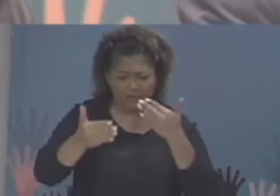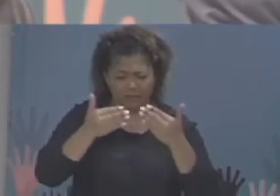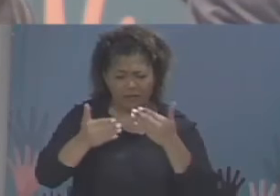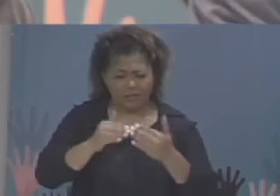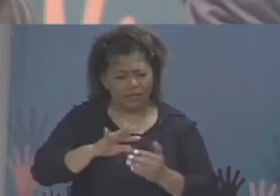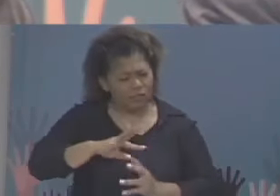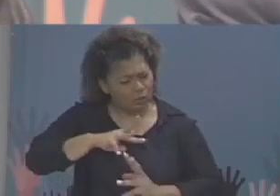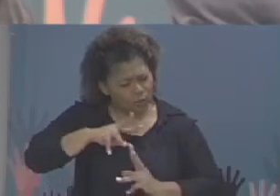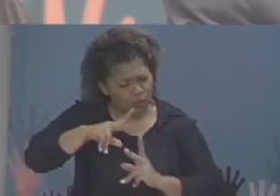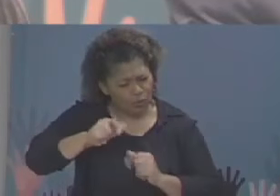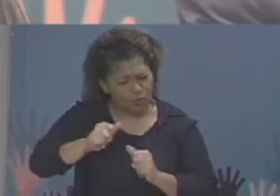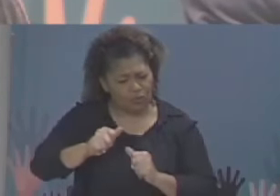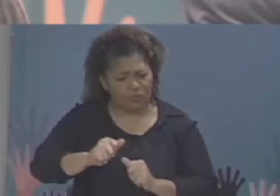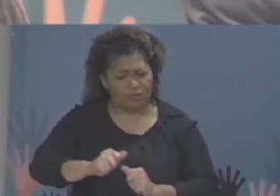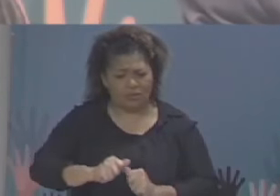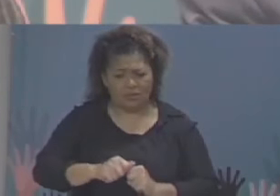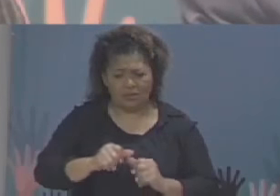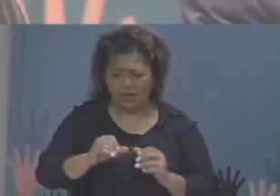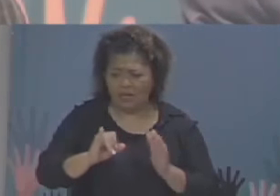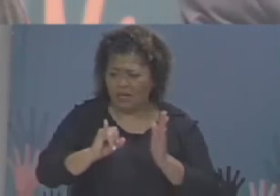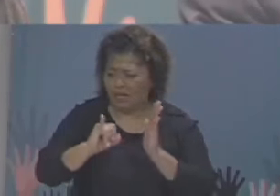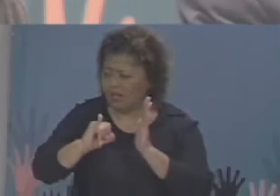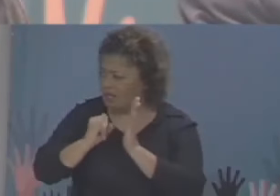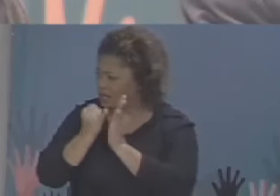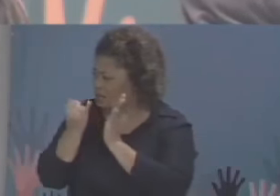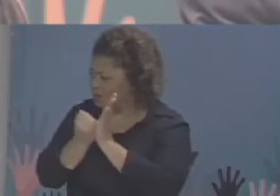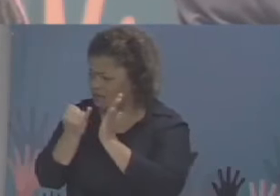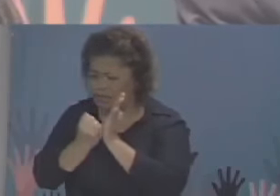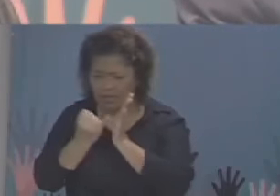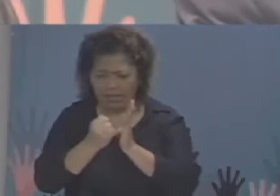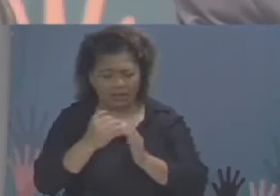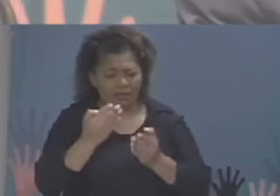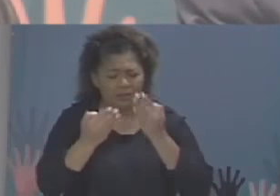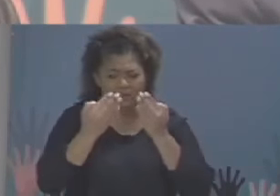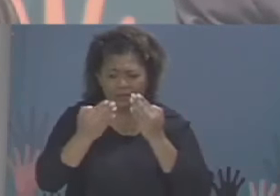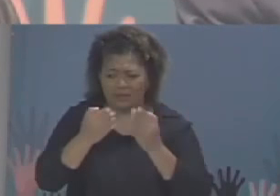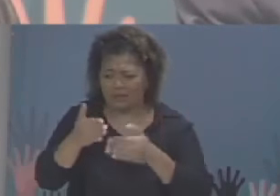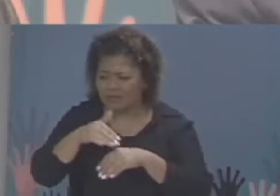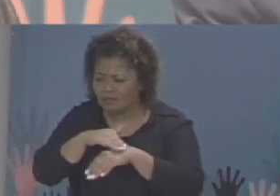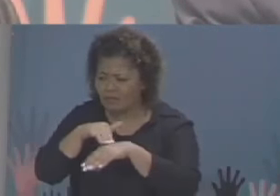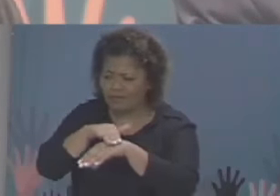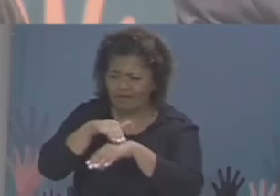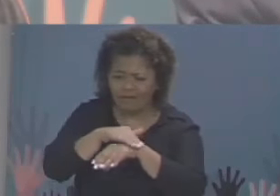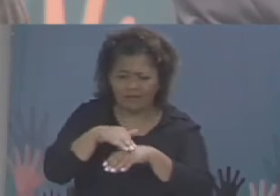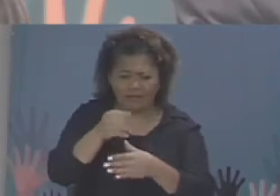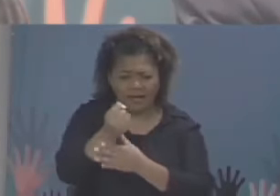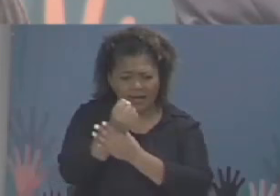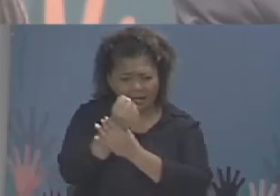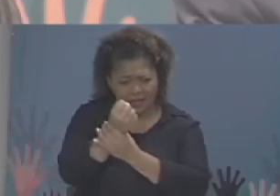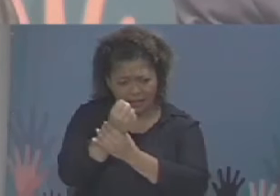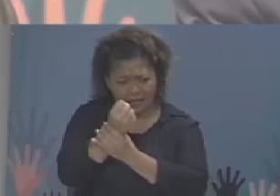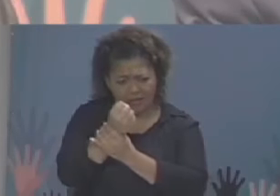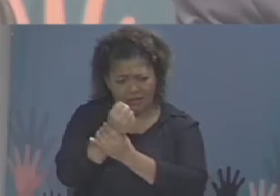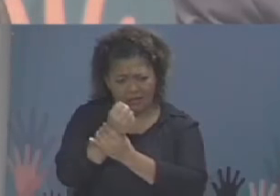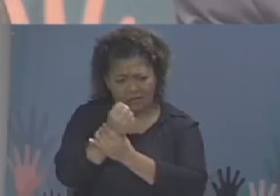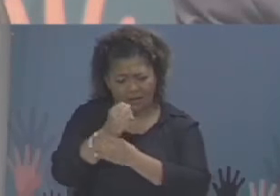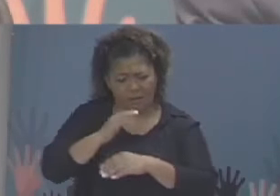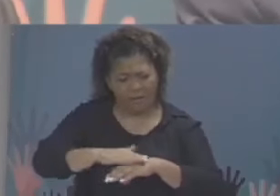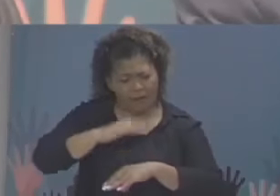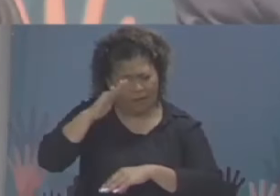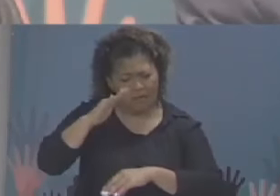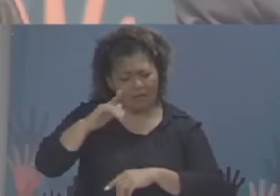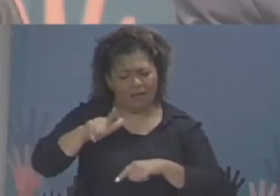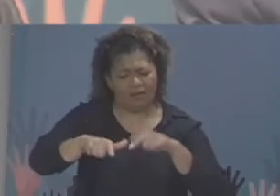demais entidades de psicologia, se articulem para garantir a melhoria das condições de trabalho da nossa categoria. Enfim,